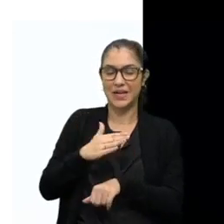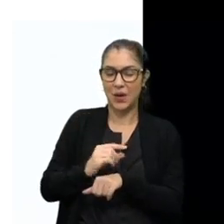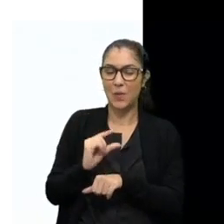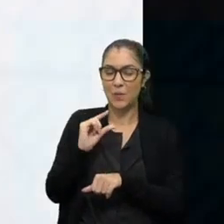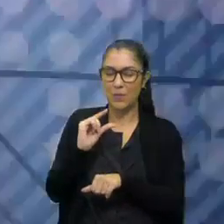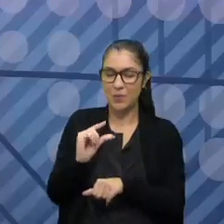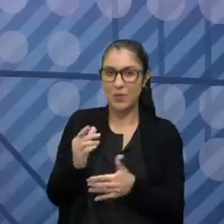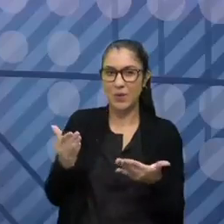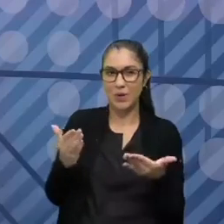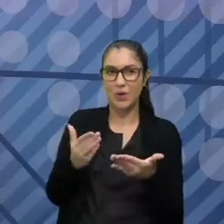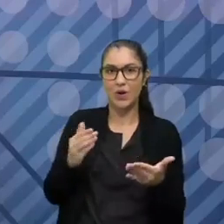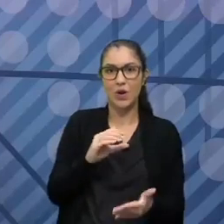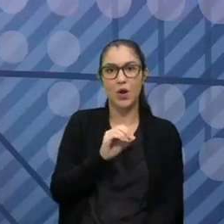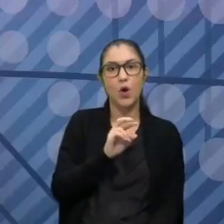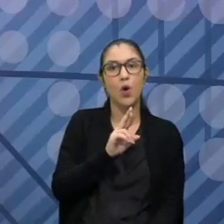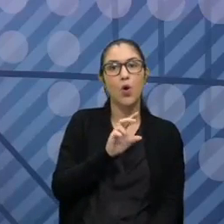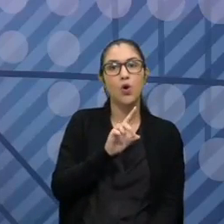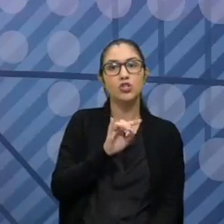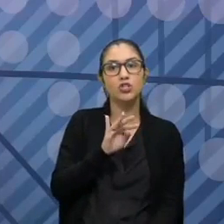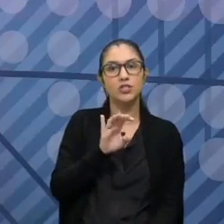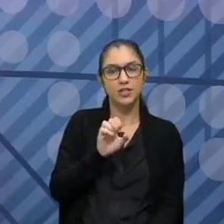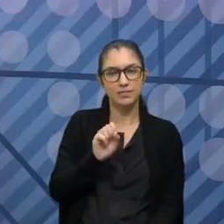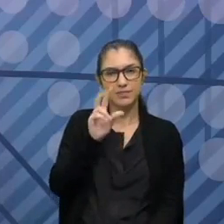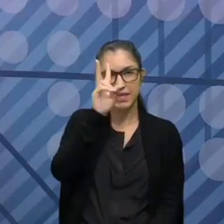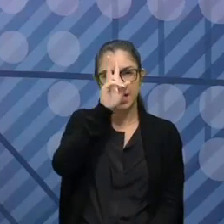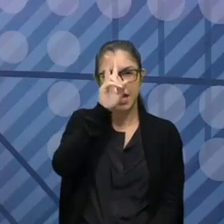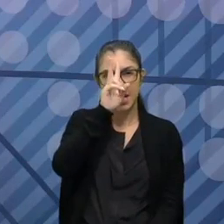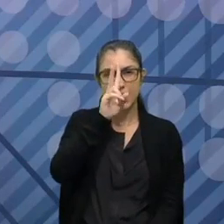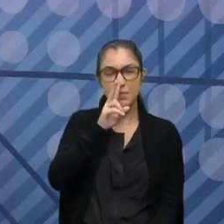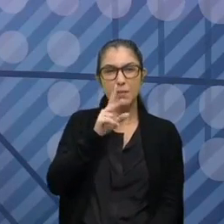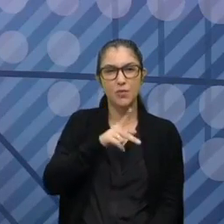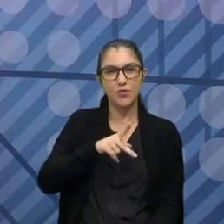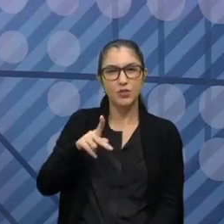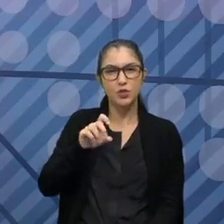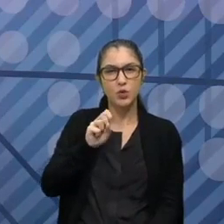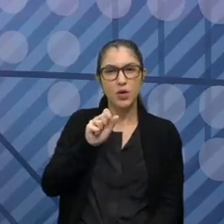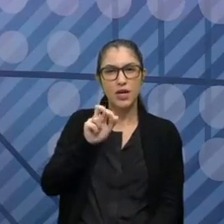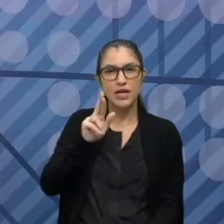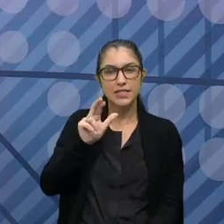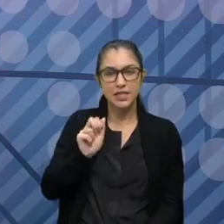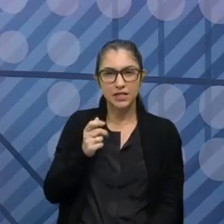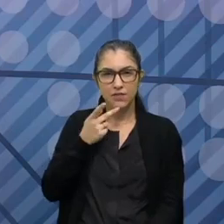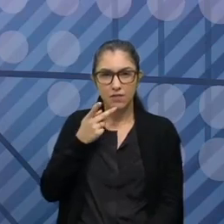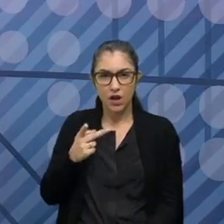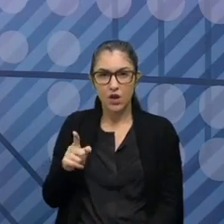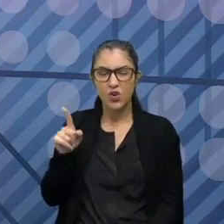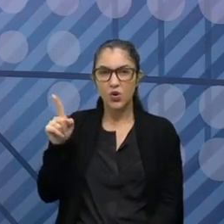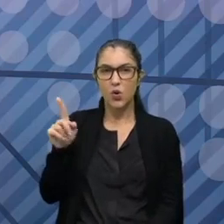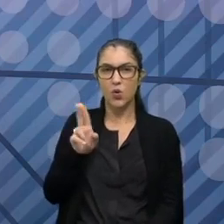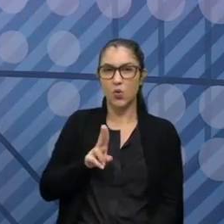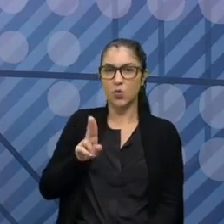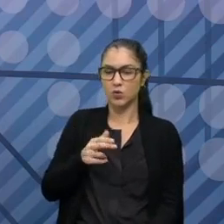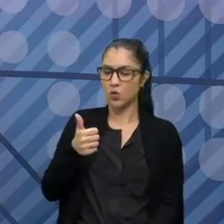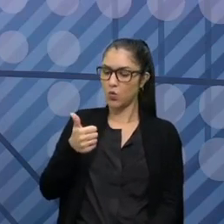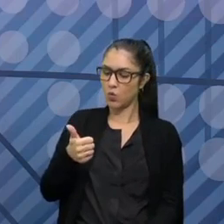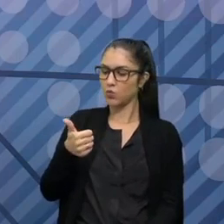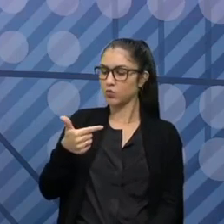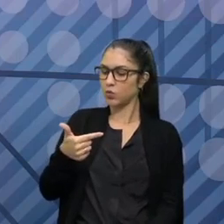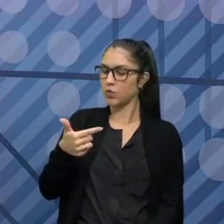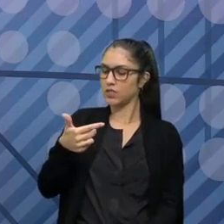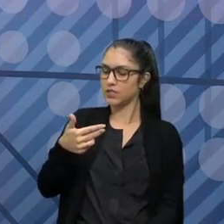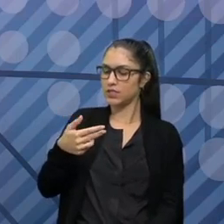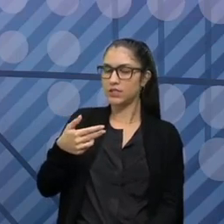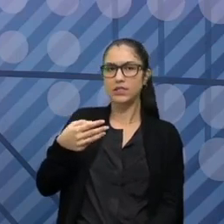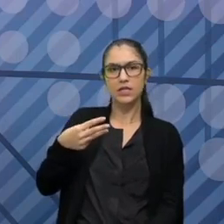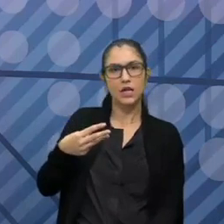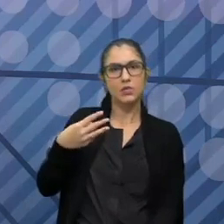pouquinho os números ordinais. Lembrem, quando a professora Sandra falou, usamos os números cardinais, 1, 2, 3,